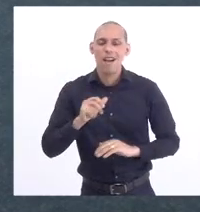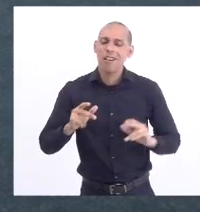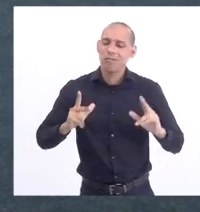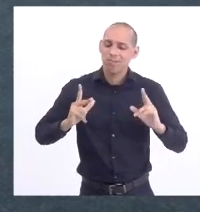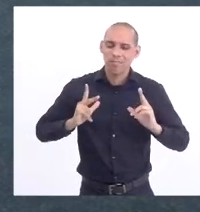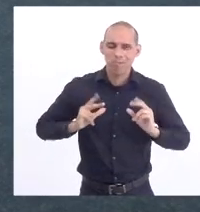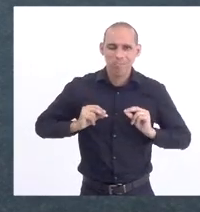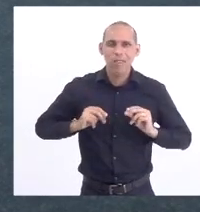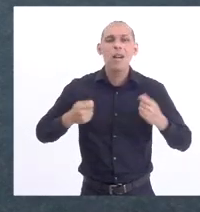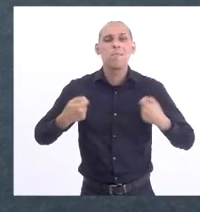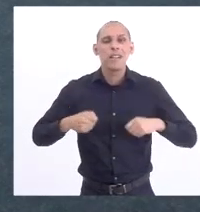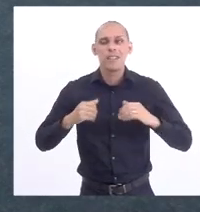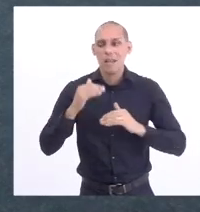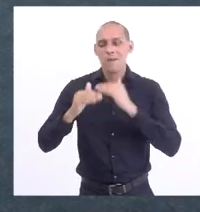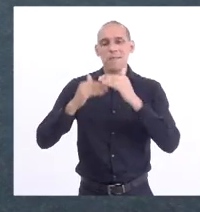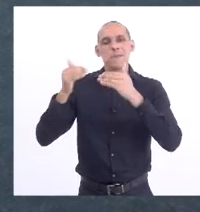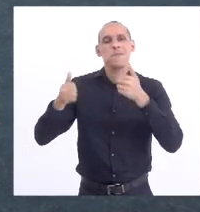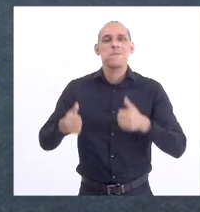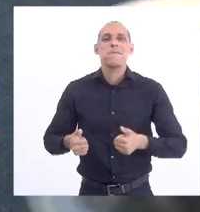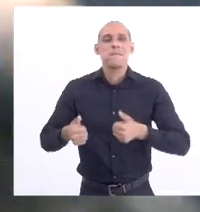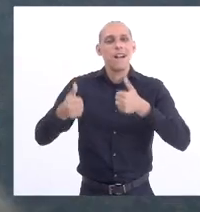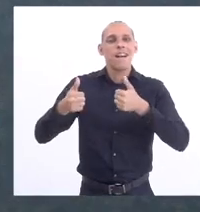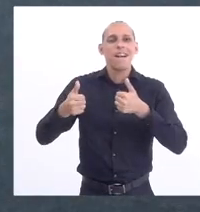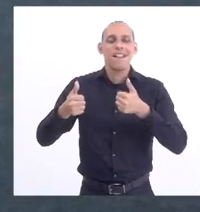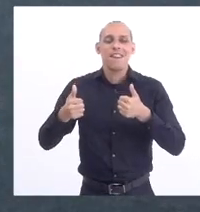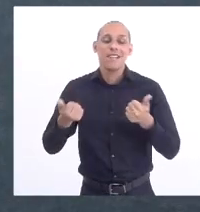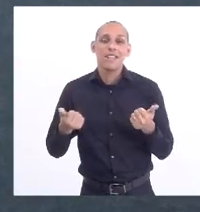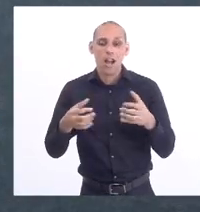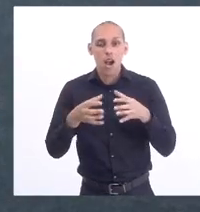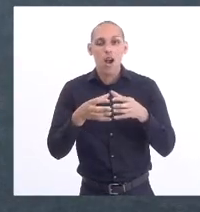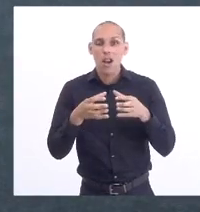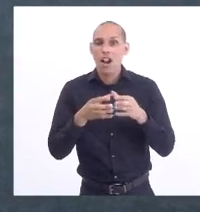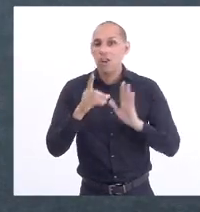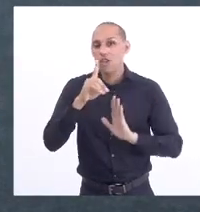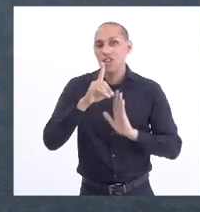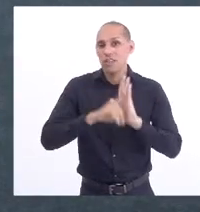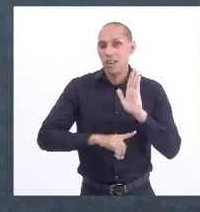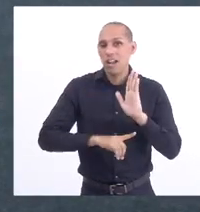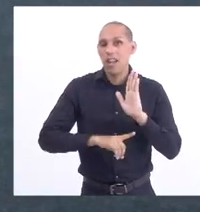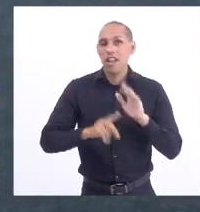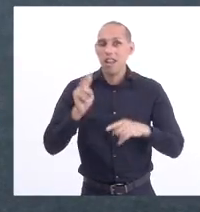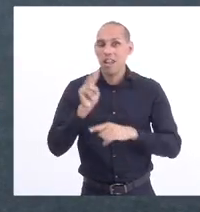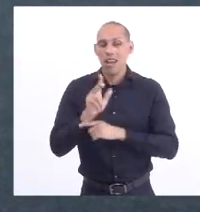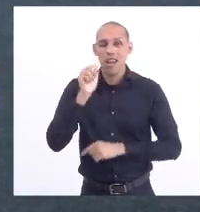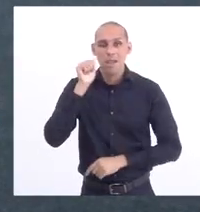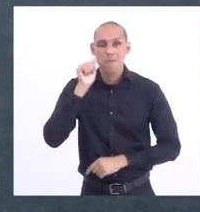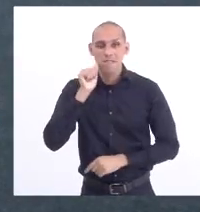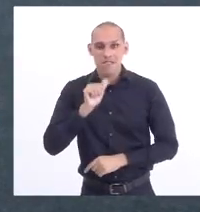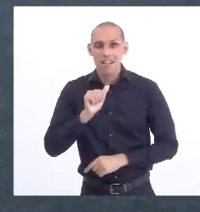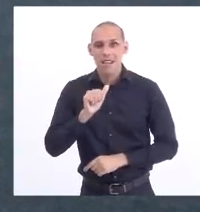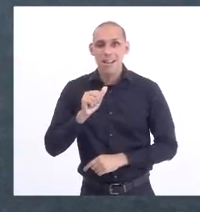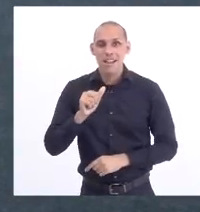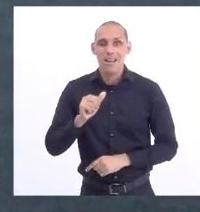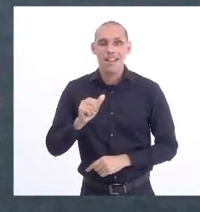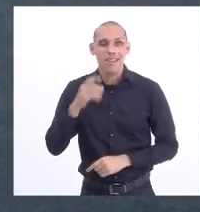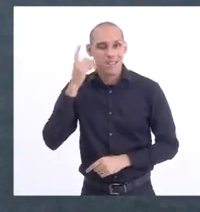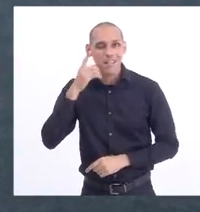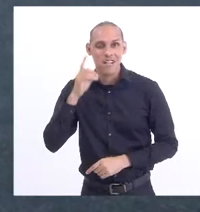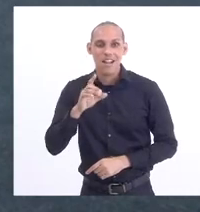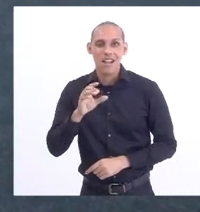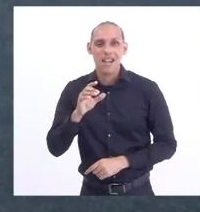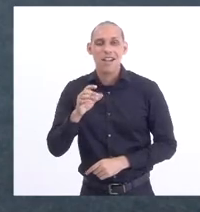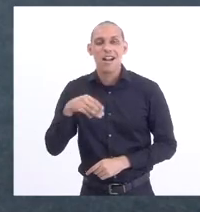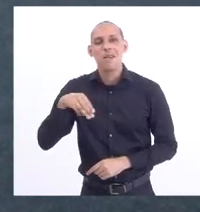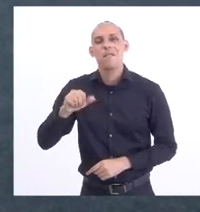deve prosperar, e a Comissão de Direitos, de Defesa e Direitos das Mulheres, deputada Marta,